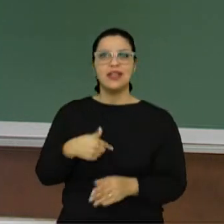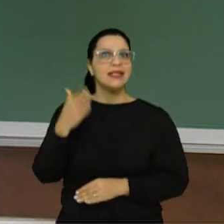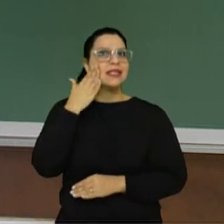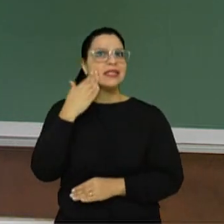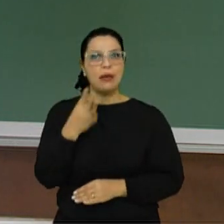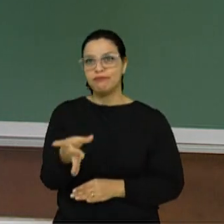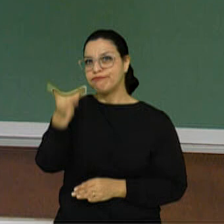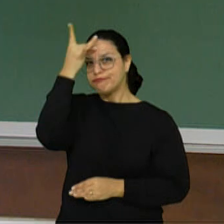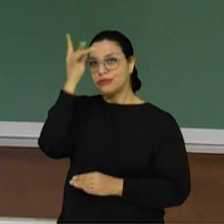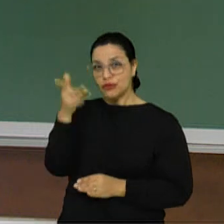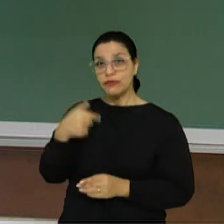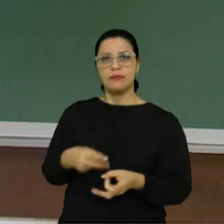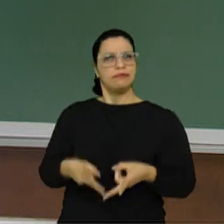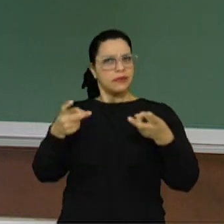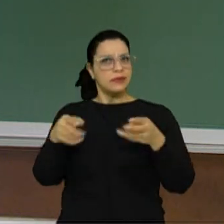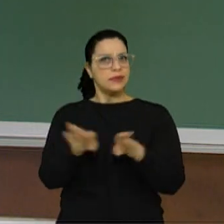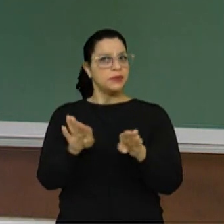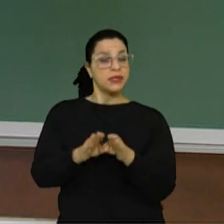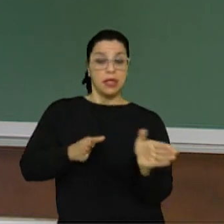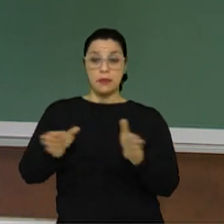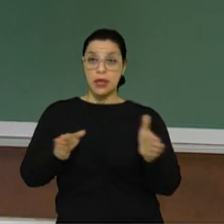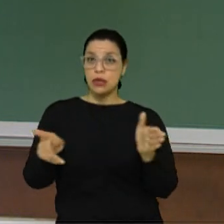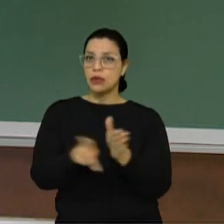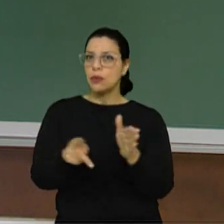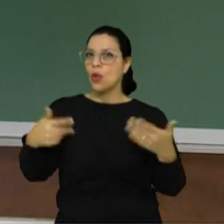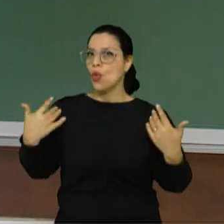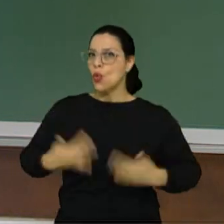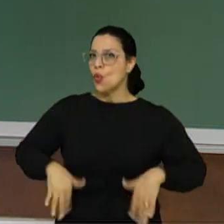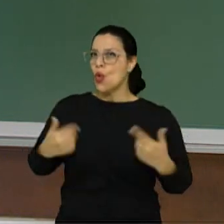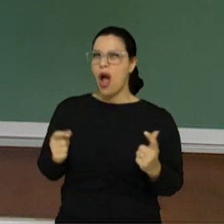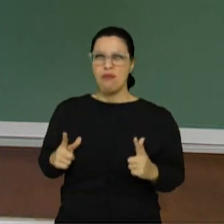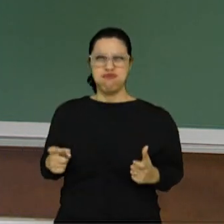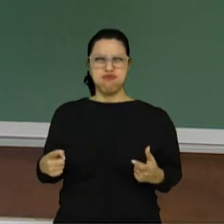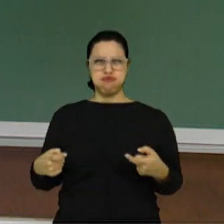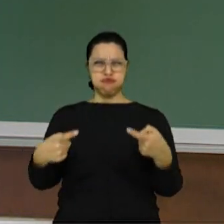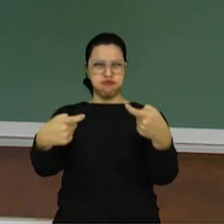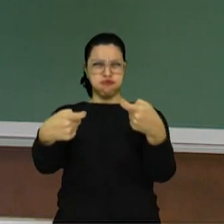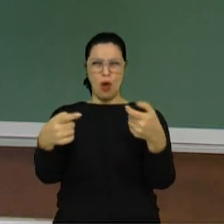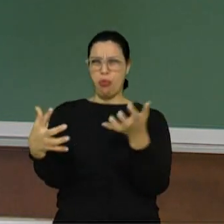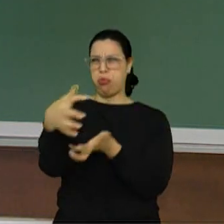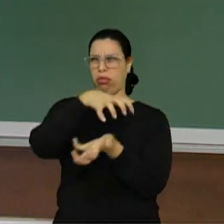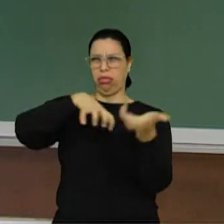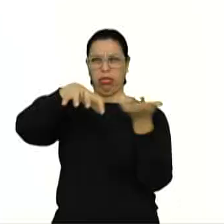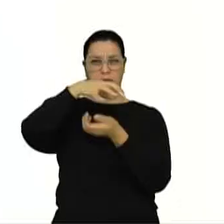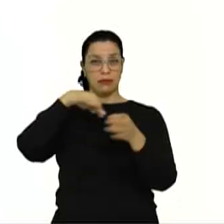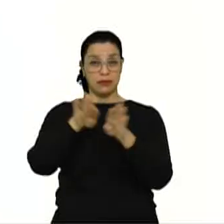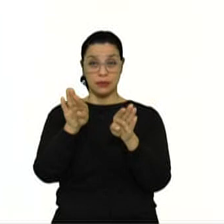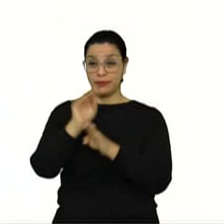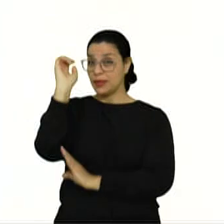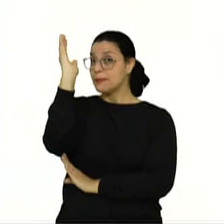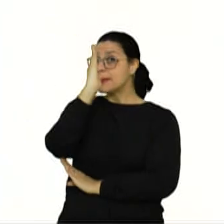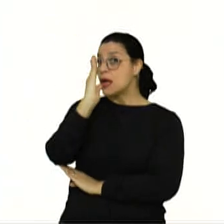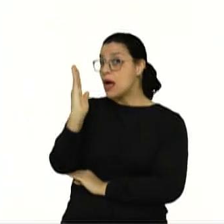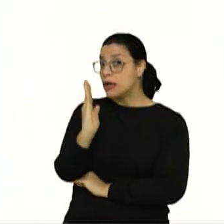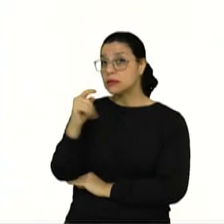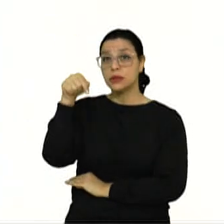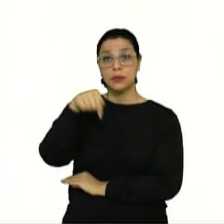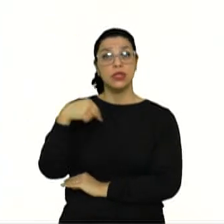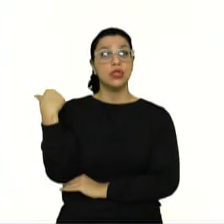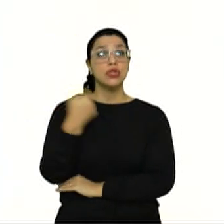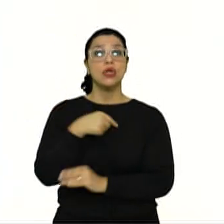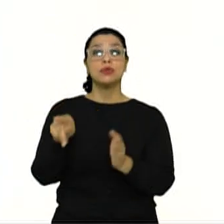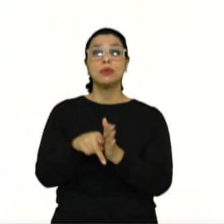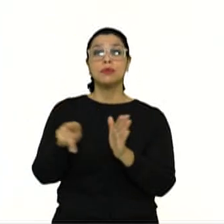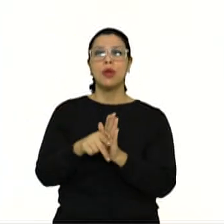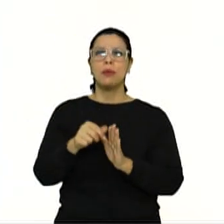língua, e você vai perceber que foi uma época de muitos conflitos. E no cenário nacional, nós estávamos